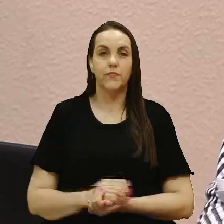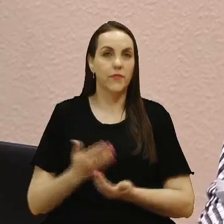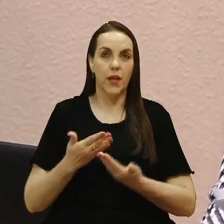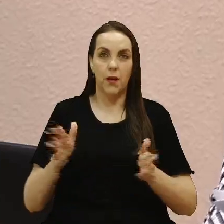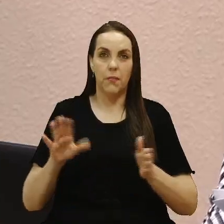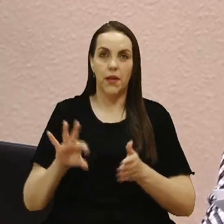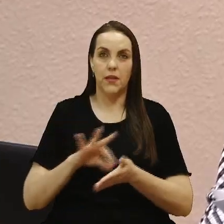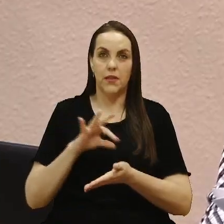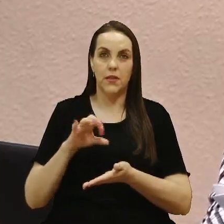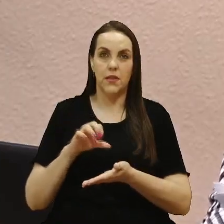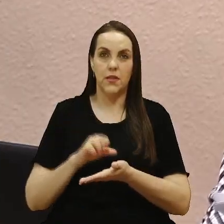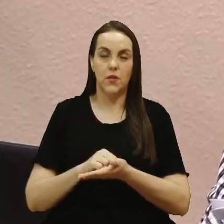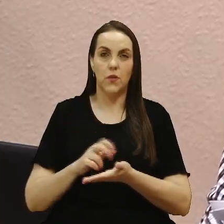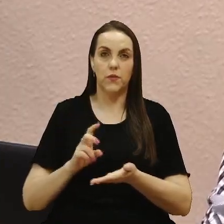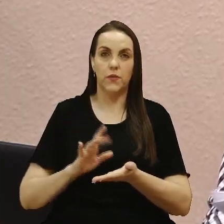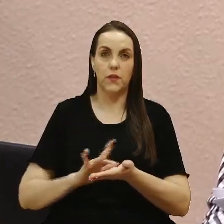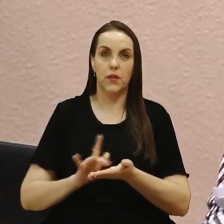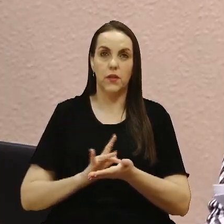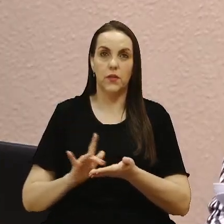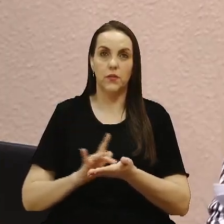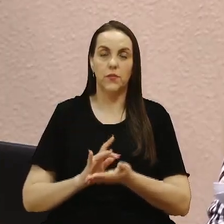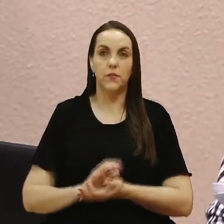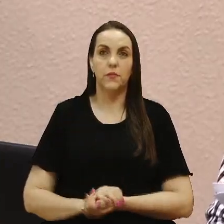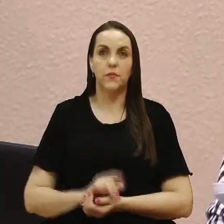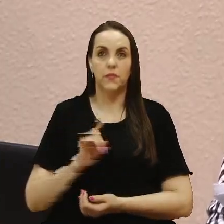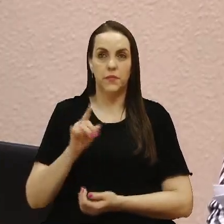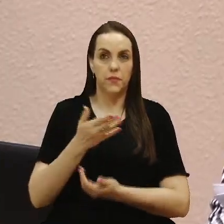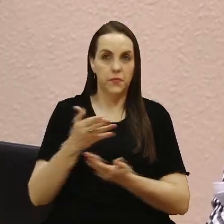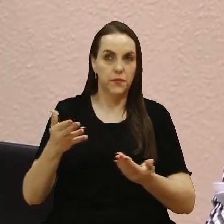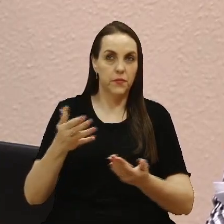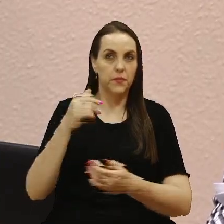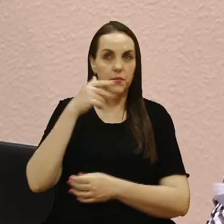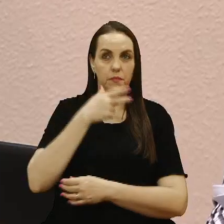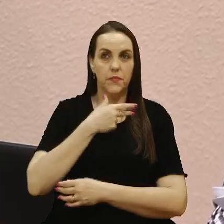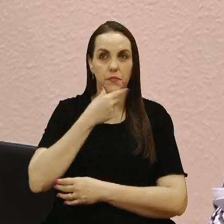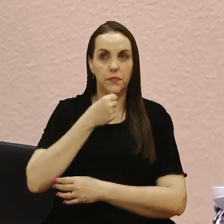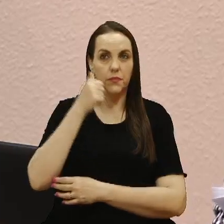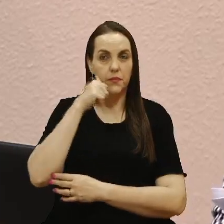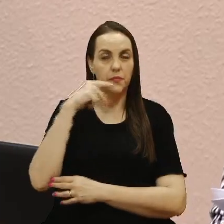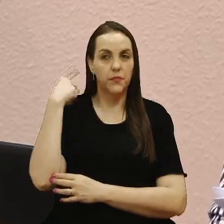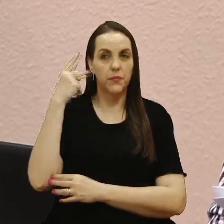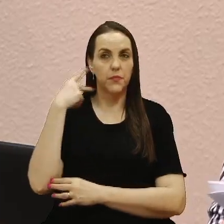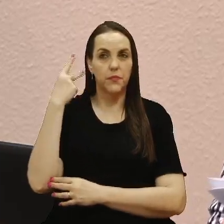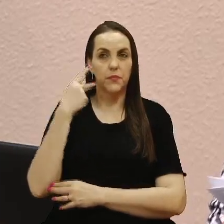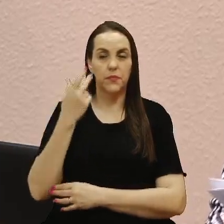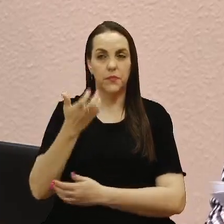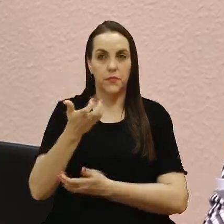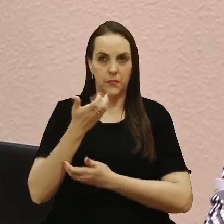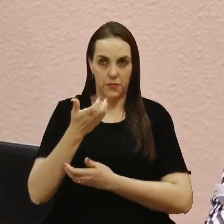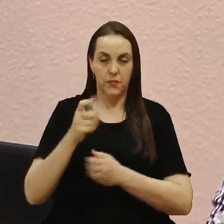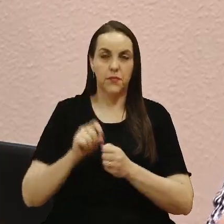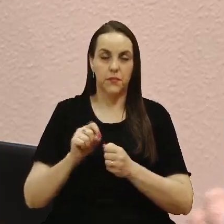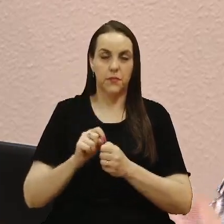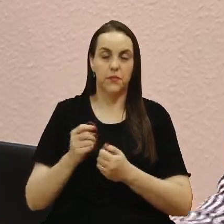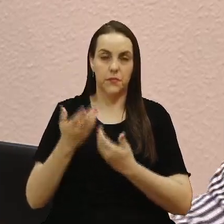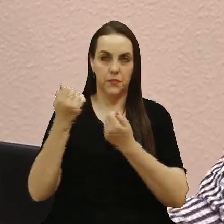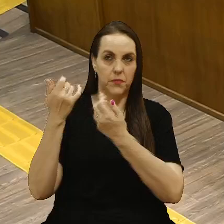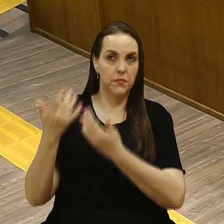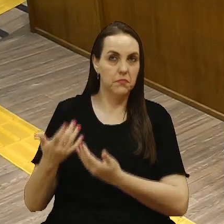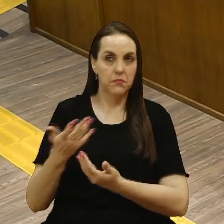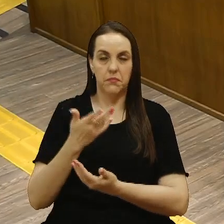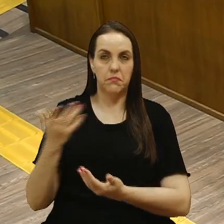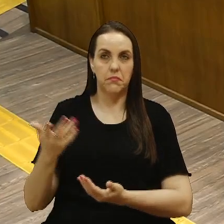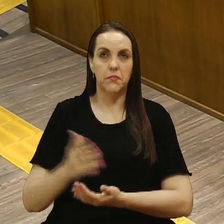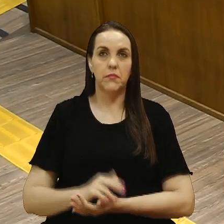abertas inscrições por meio do dispositivo eletrônico para as senhoras vereadores e para os senhores vereadores que desejarem fazer o uso da palavra.